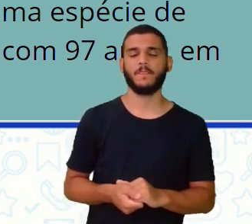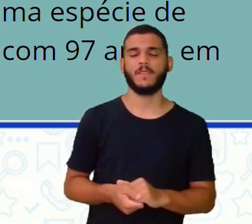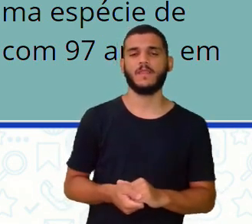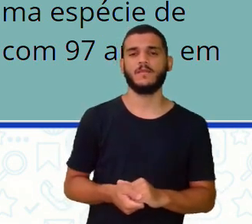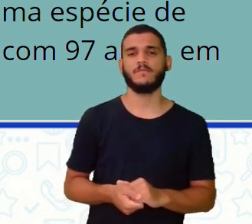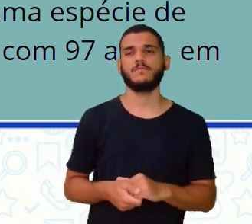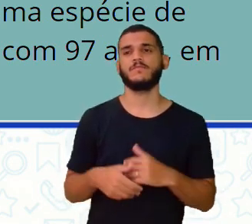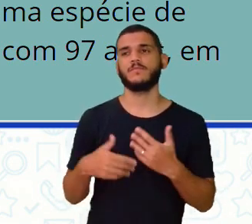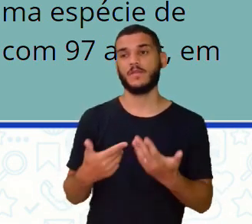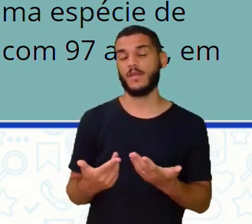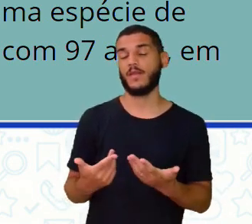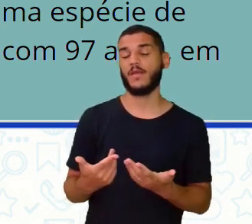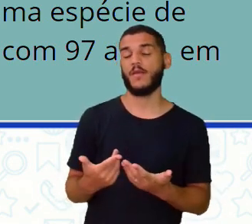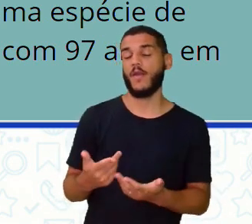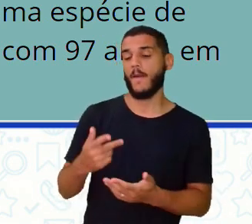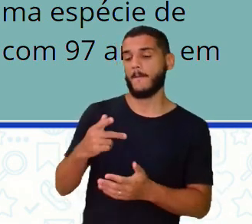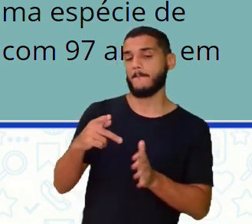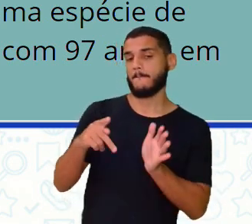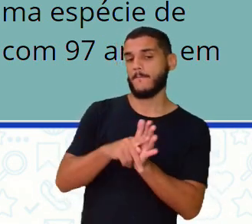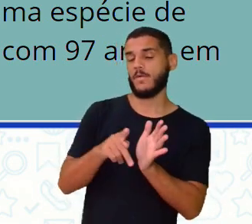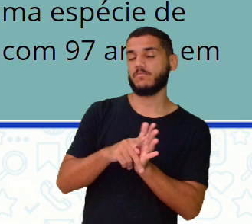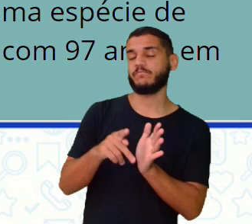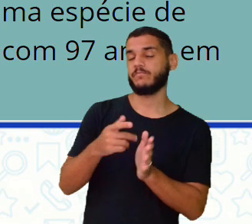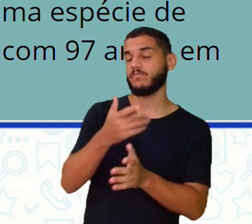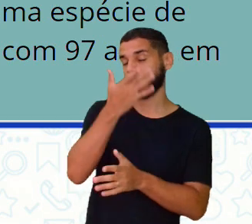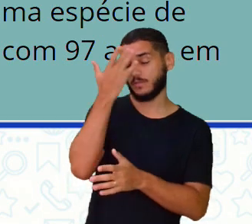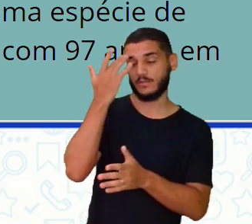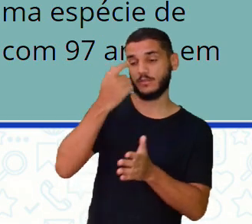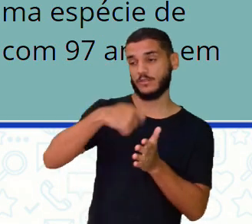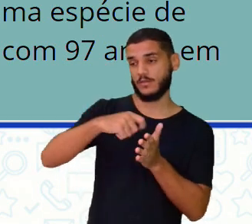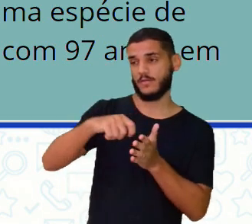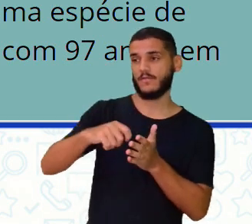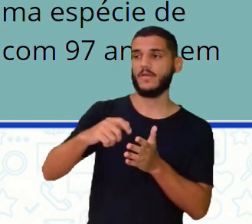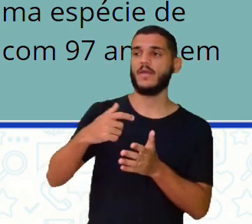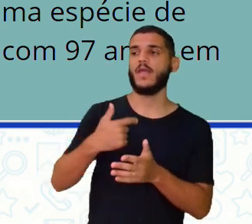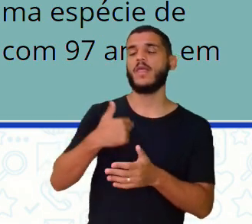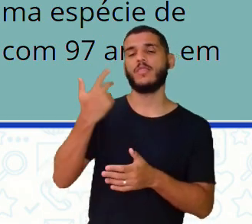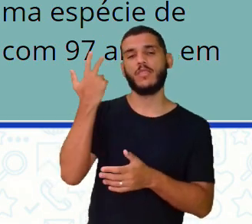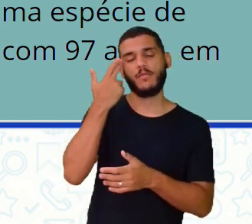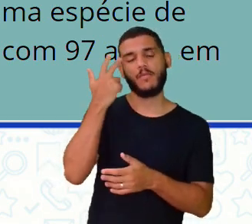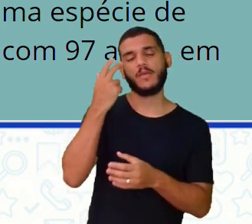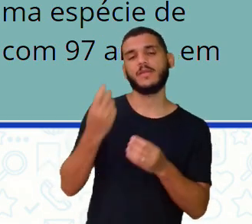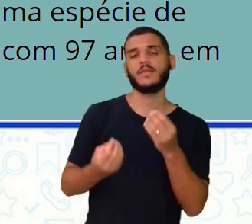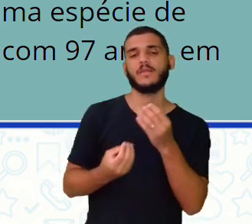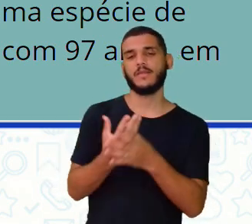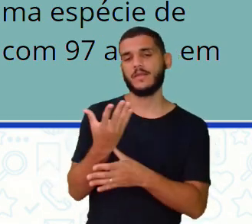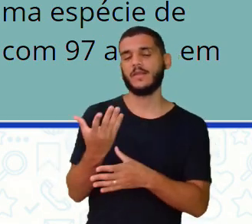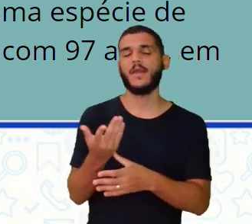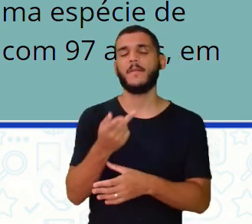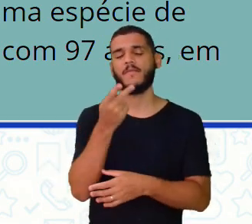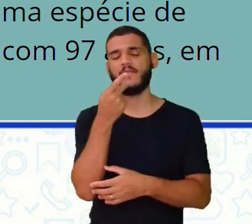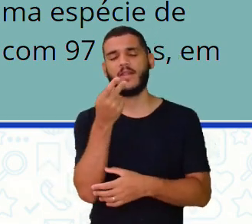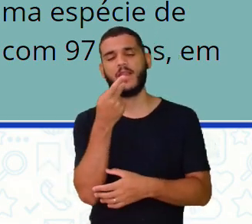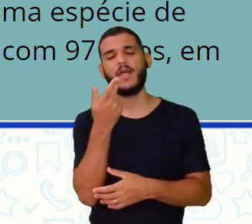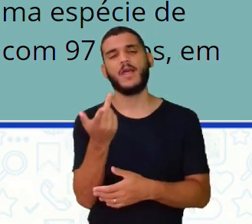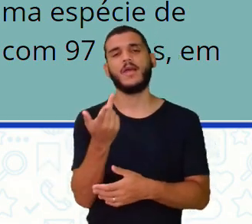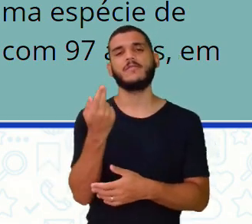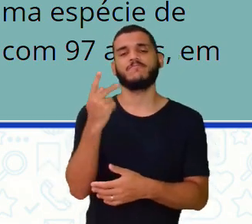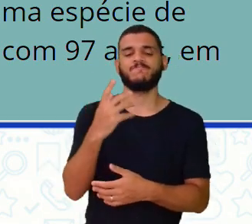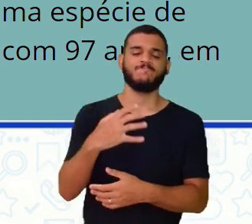do eu lírico que esse escritor, não é, geralmente cria, não é, para falar sobre